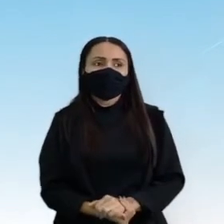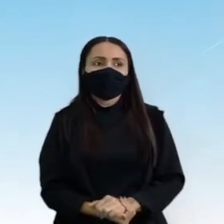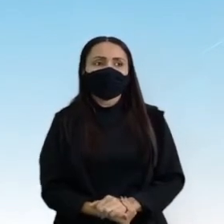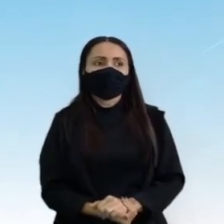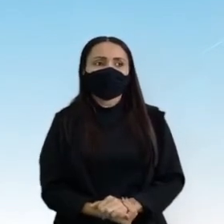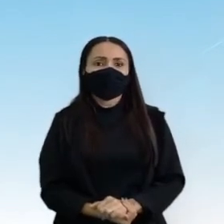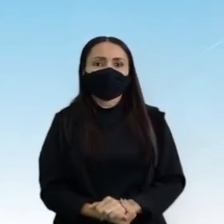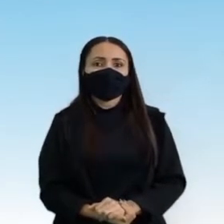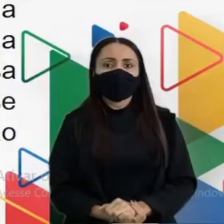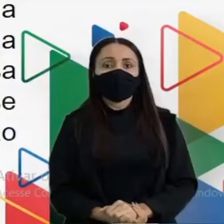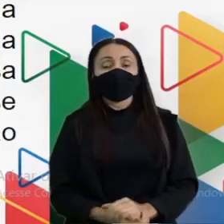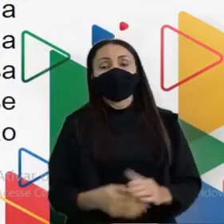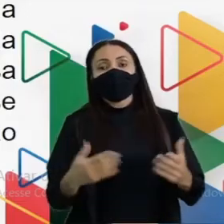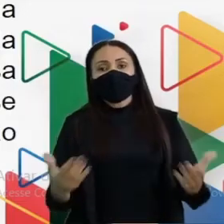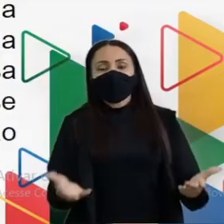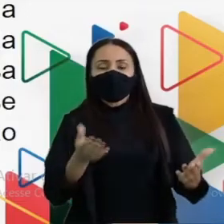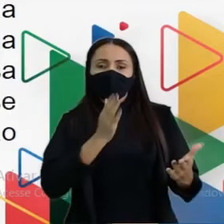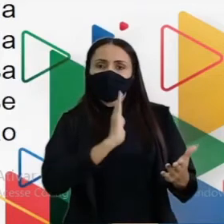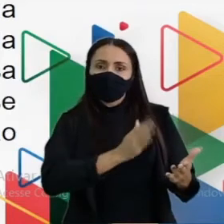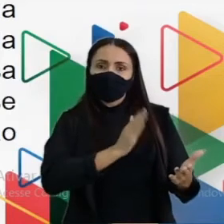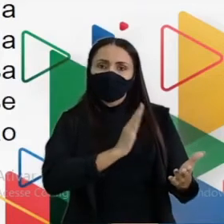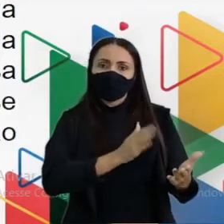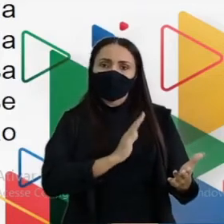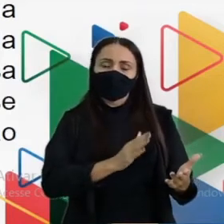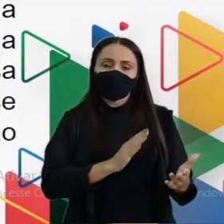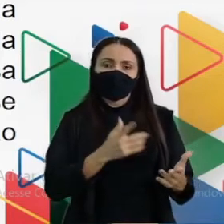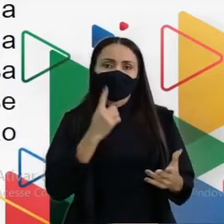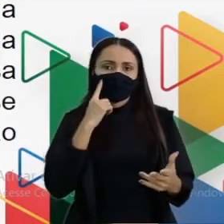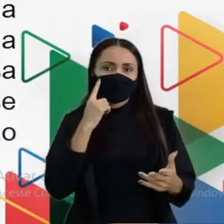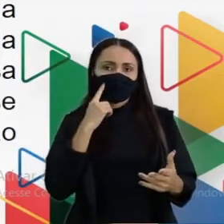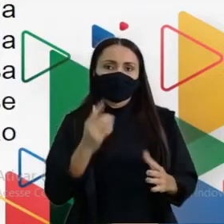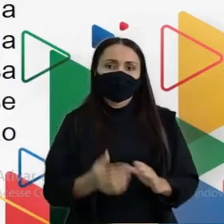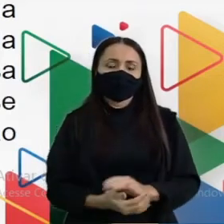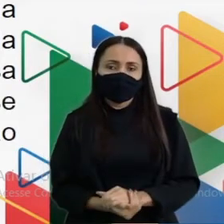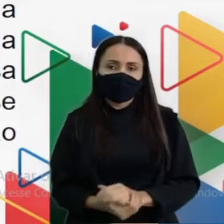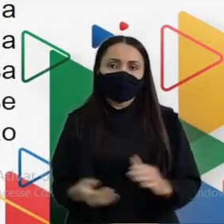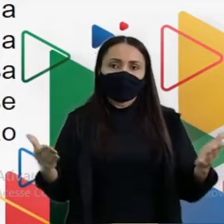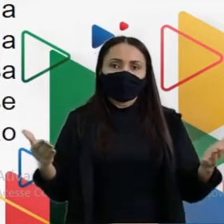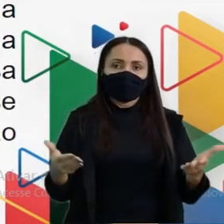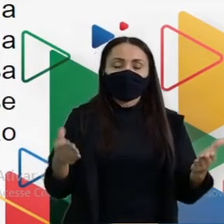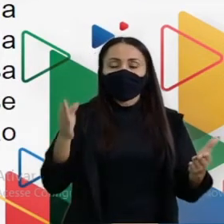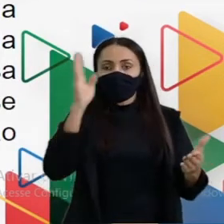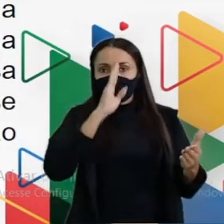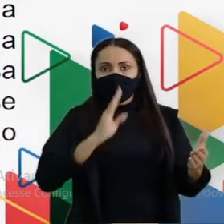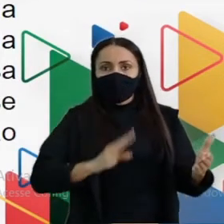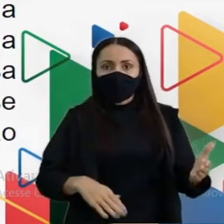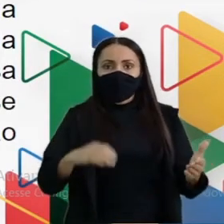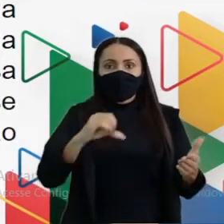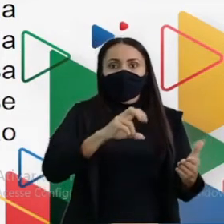nível do coração, olha um alerta aí importante. Atualmente, no Brasil,